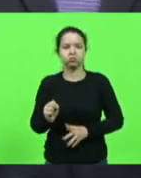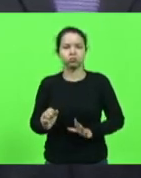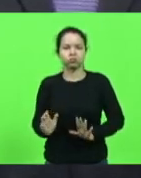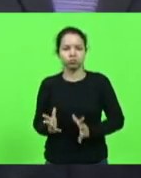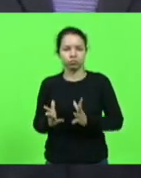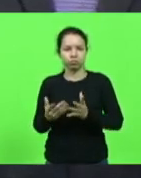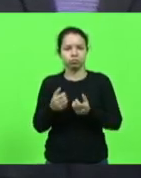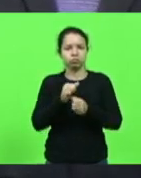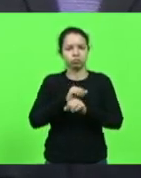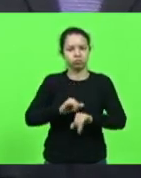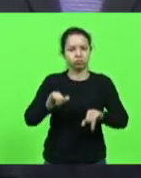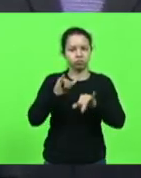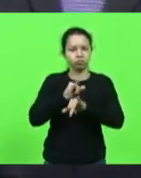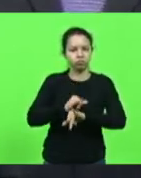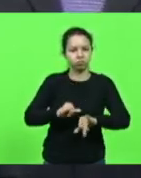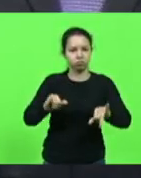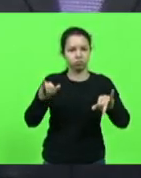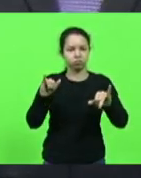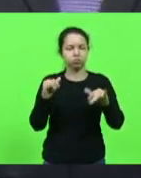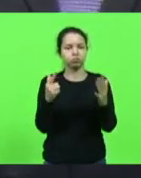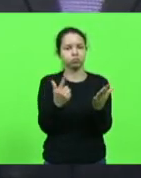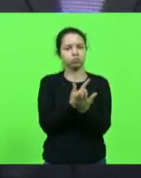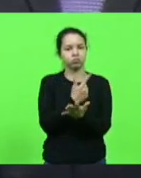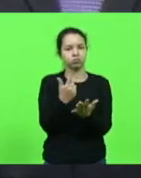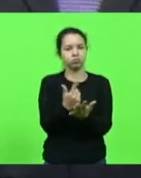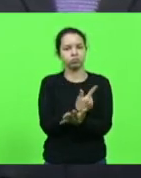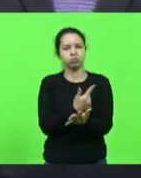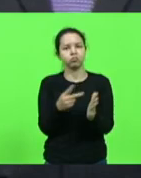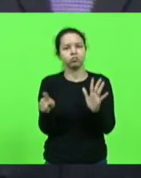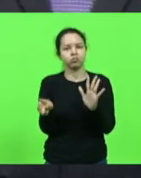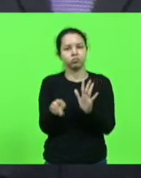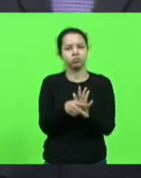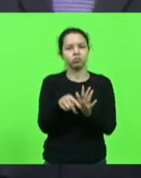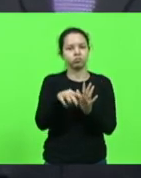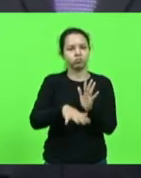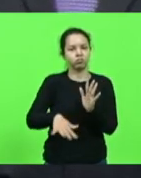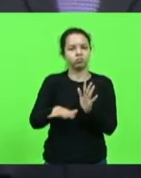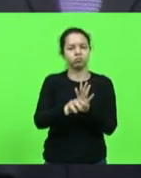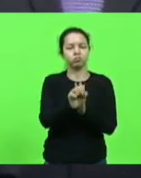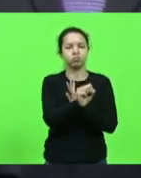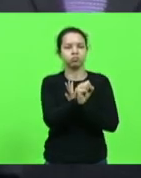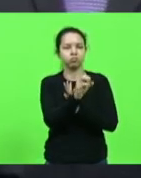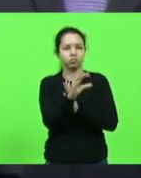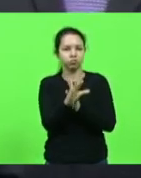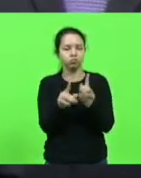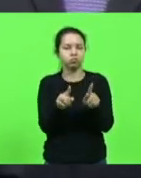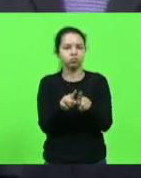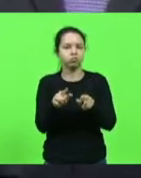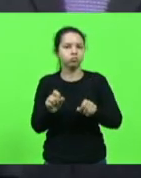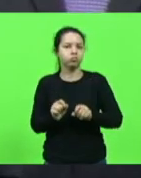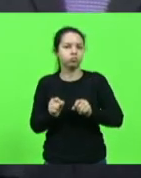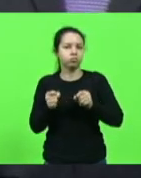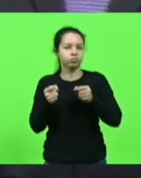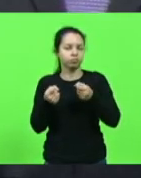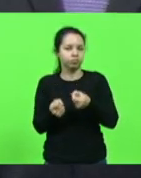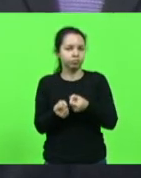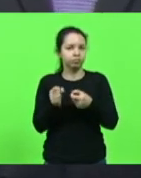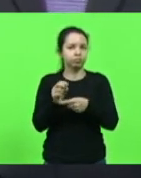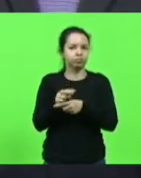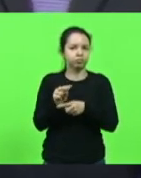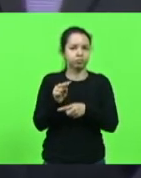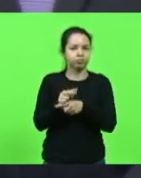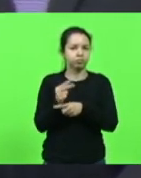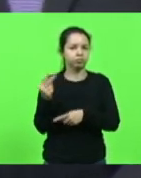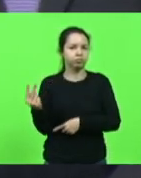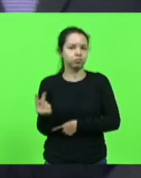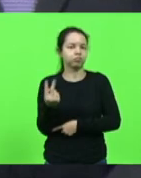da literatura, sobretudo catarinense, bem como a defesa e a preservação dos valores culturais e das